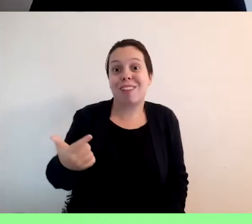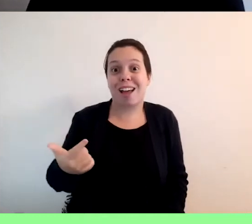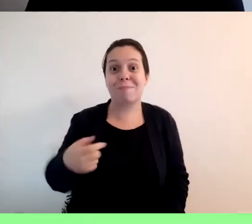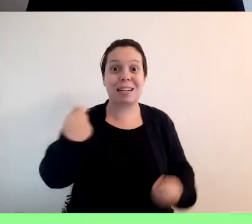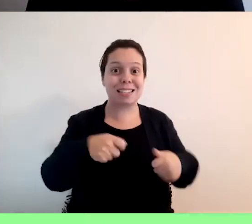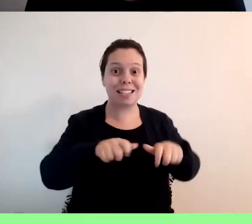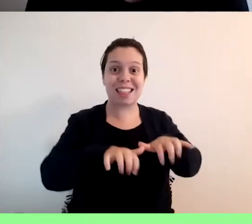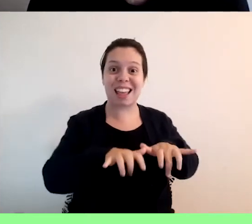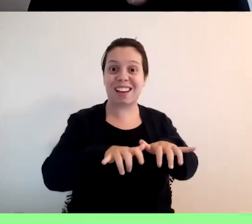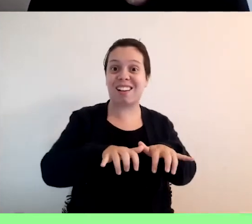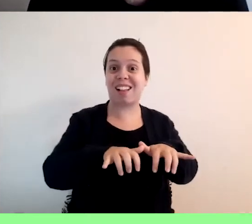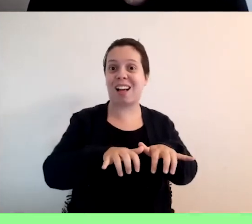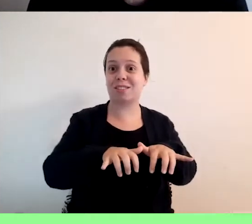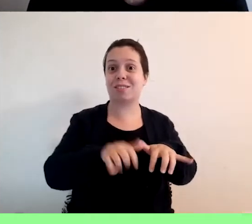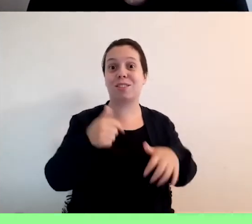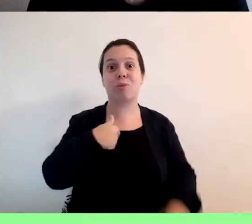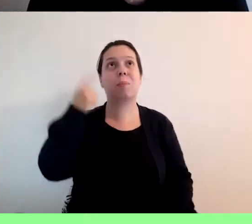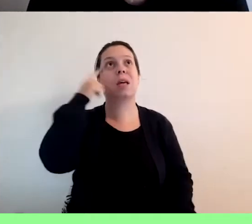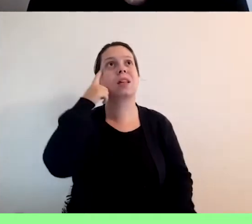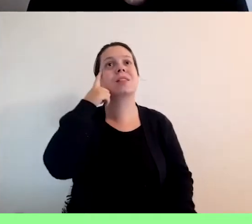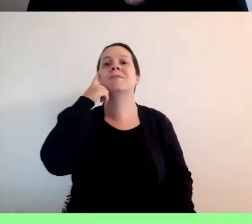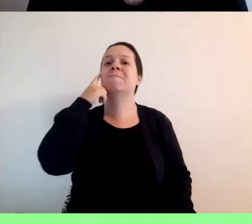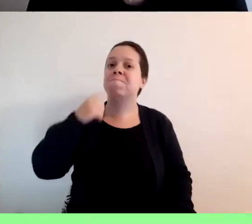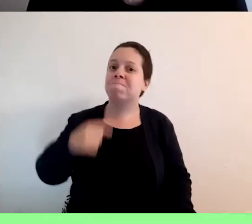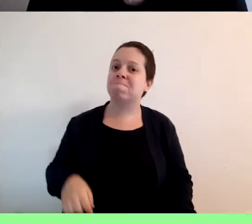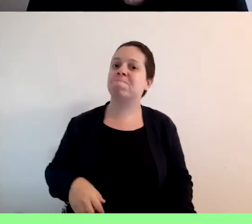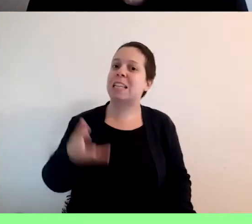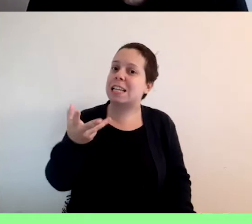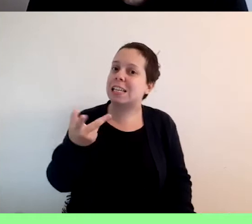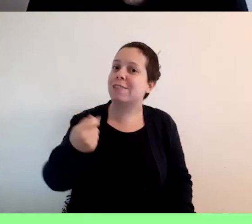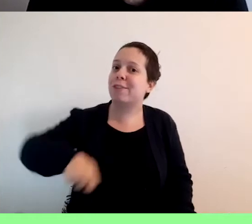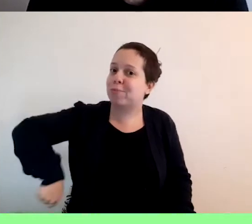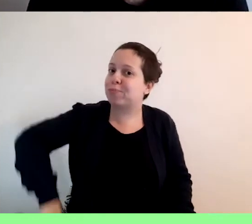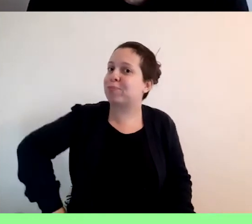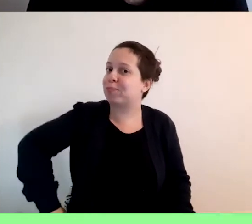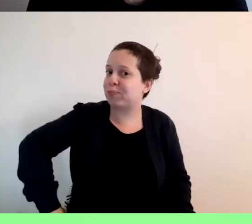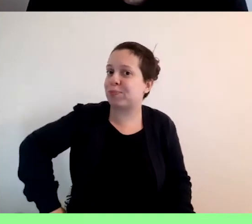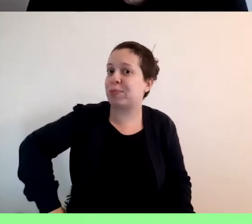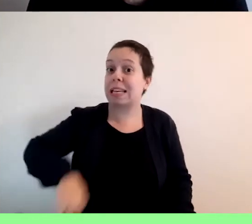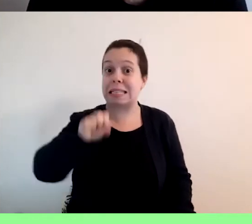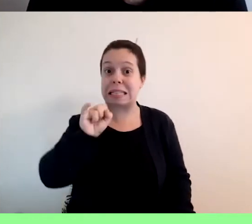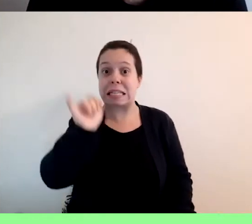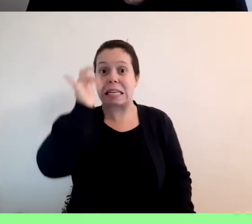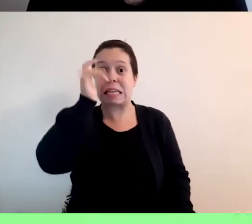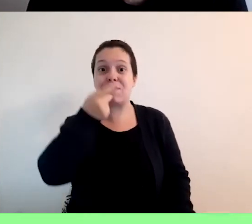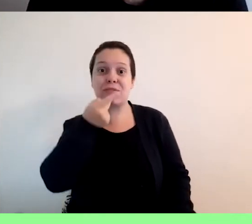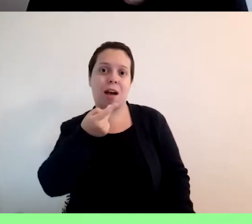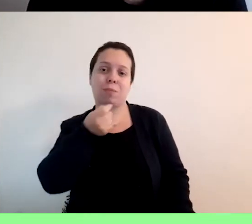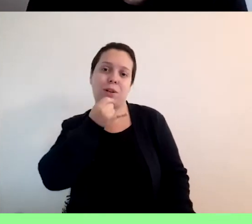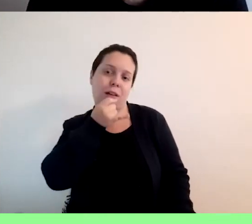é isso que eu acho incrível, assim, quando a gente fala sobre pessoas com deficiência, pessoas sem